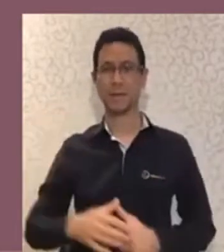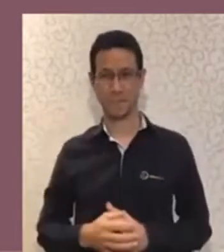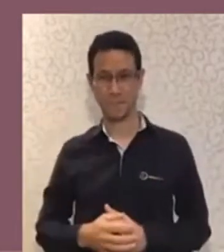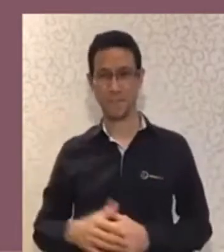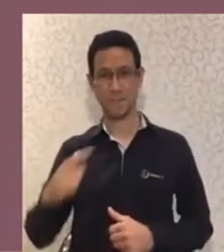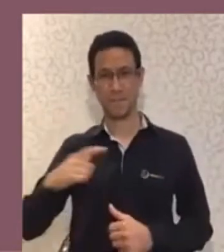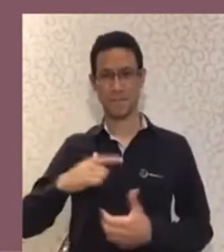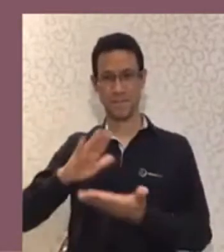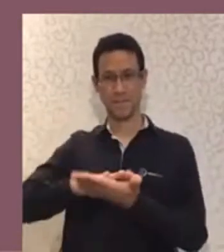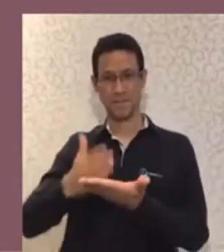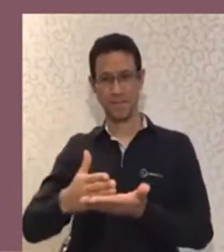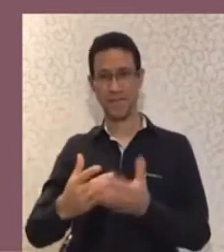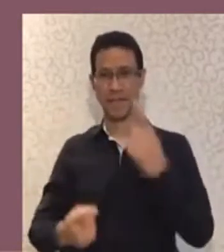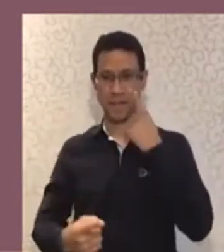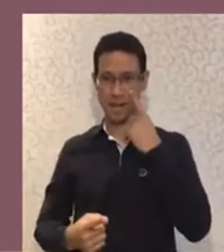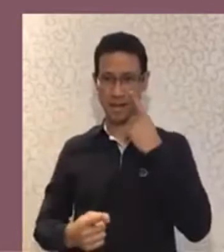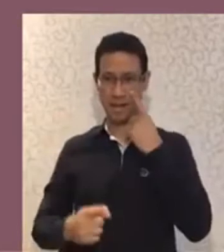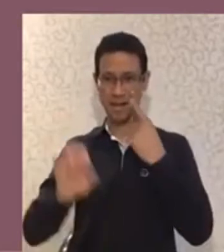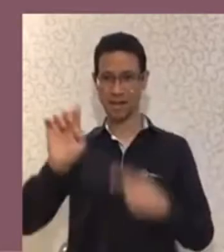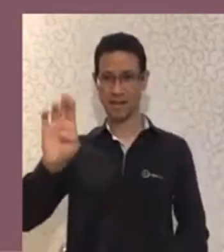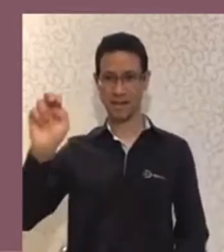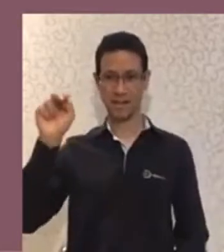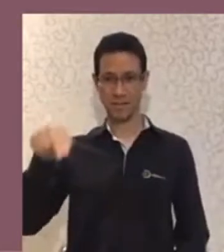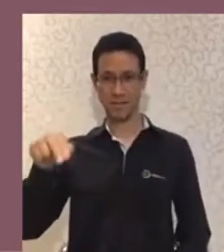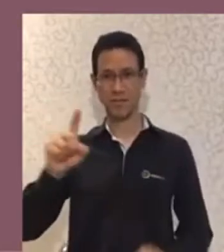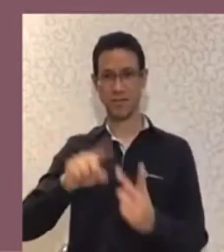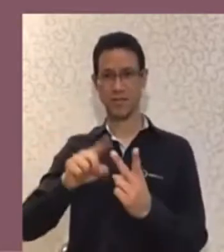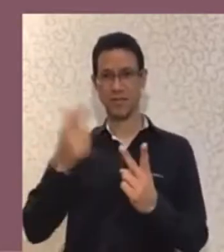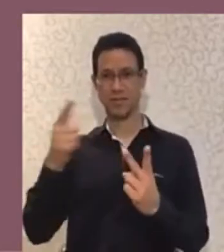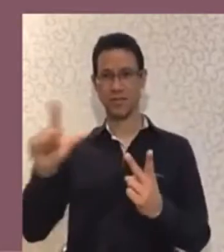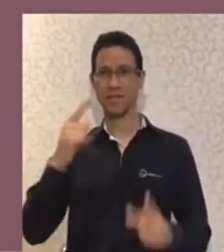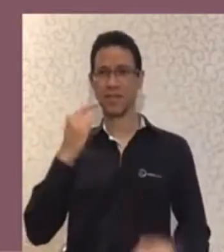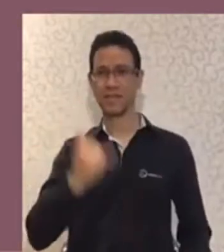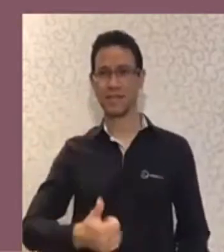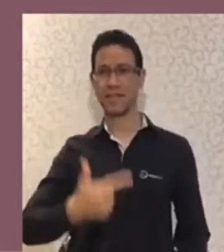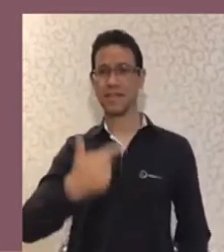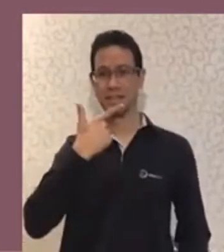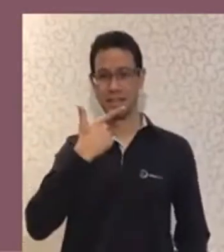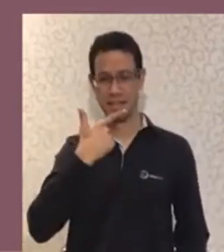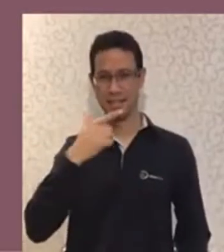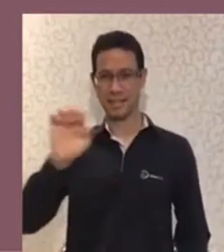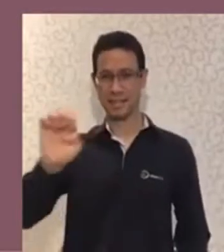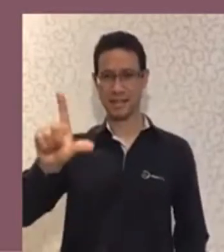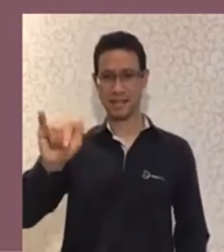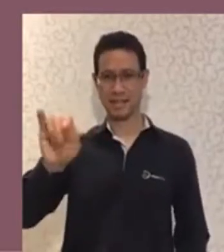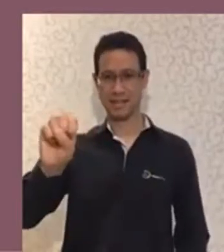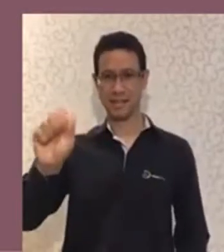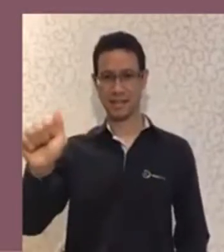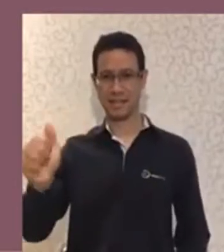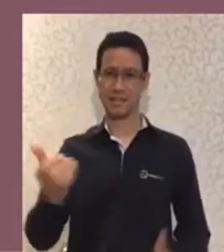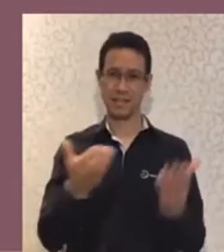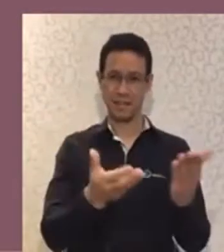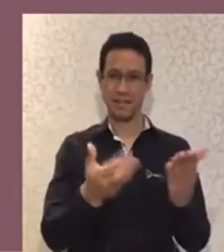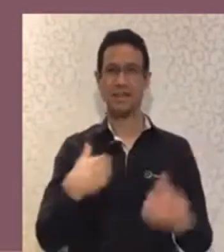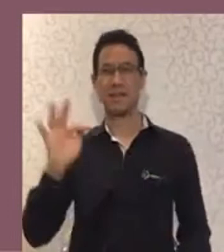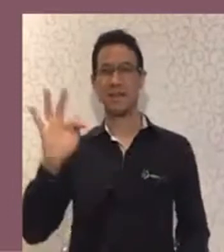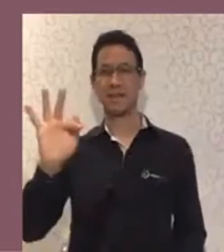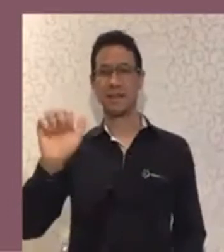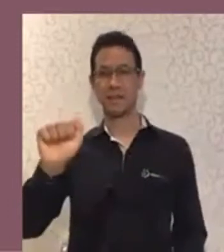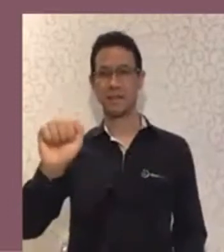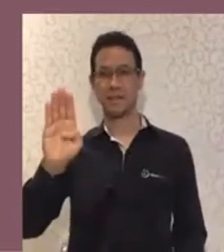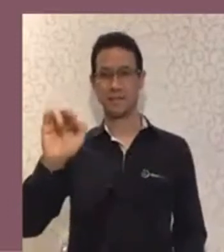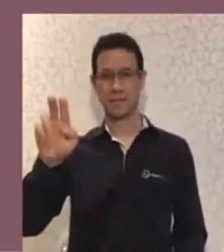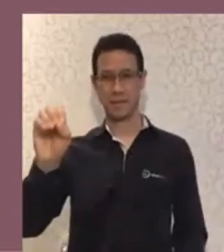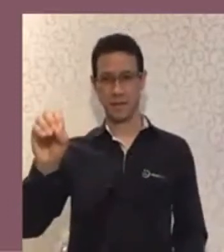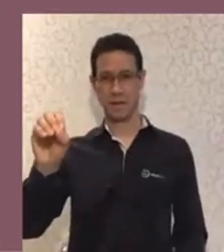Edson e com a intérprete Elisa. Eu sou Fabiano Maranhão, mestre em Educação pela Universidade Federal